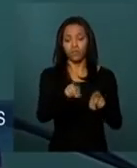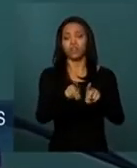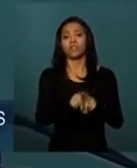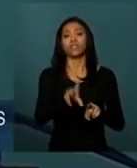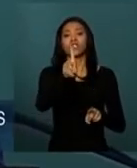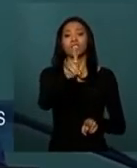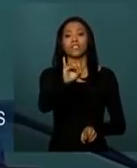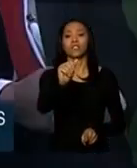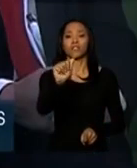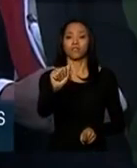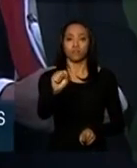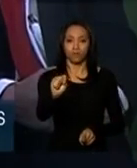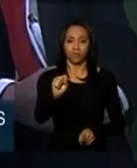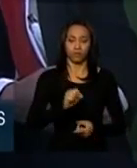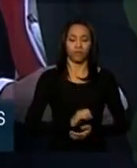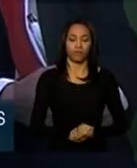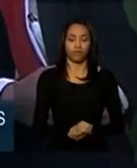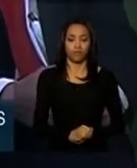Dias.